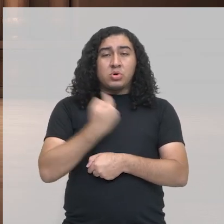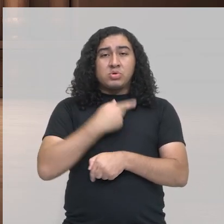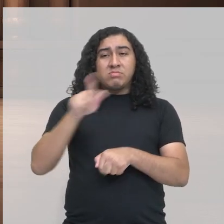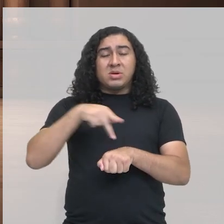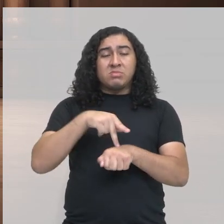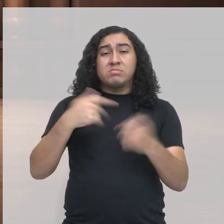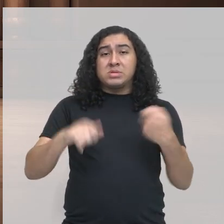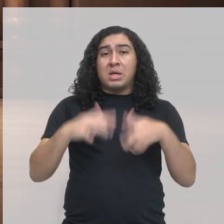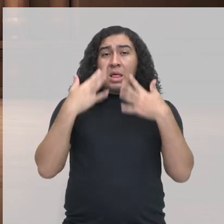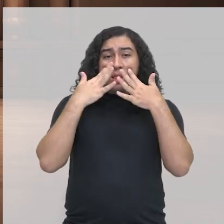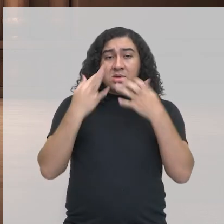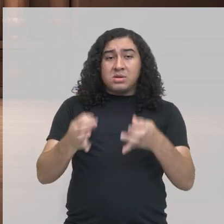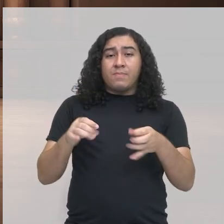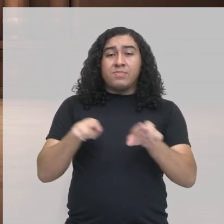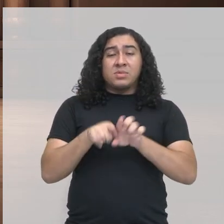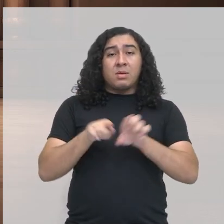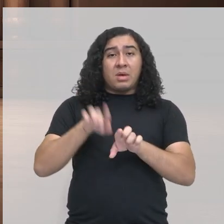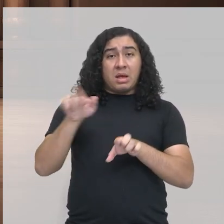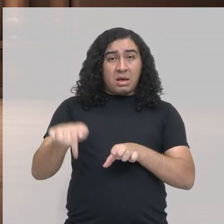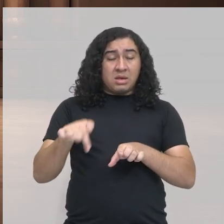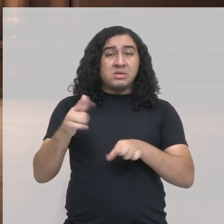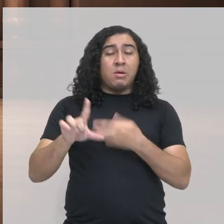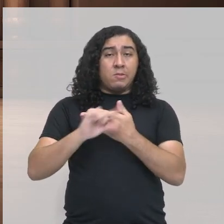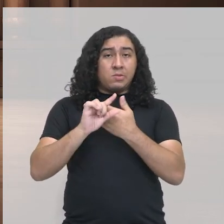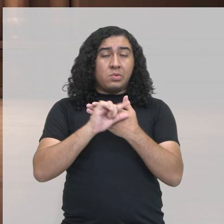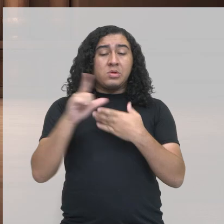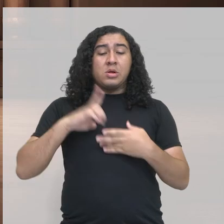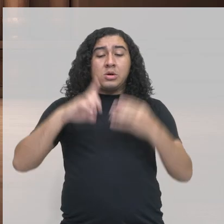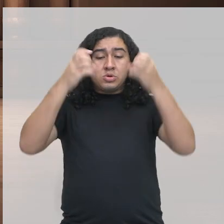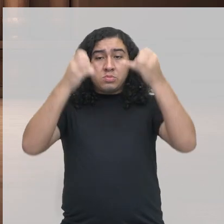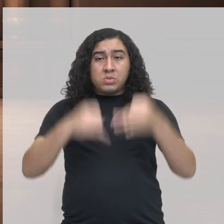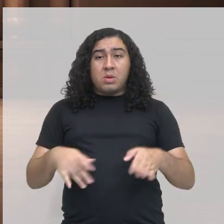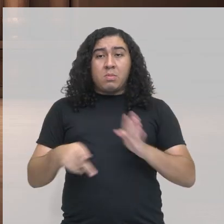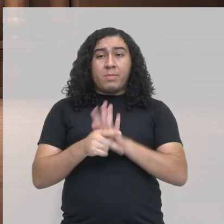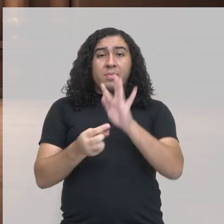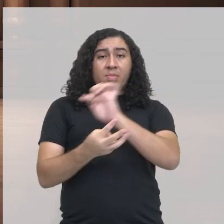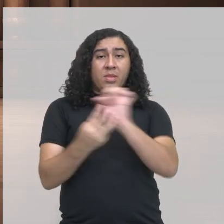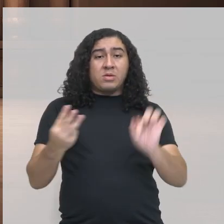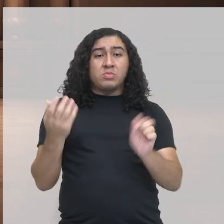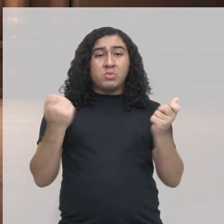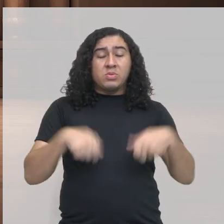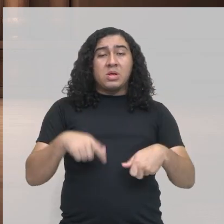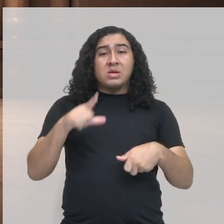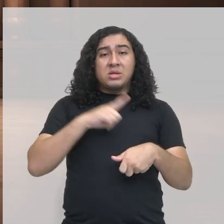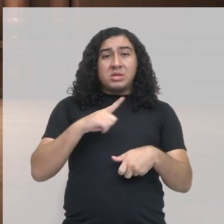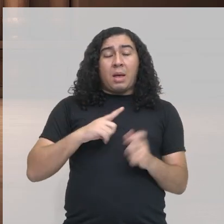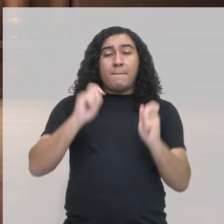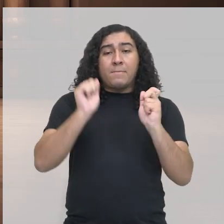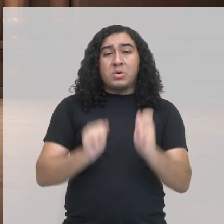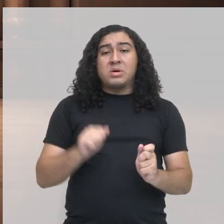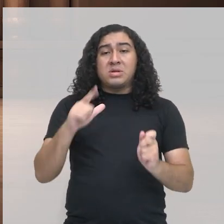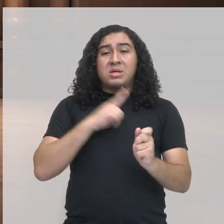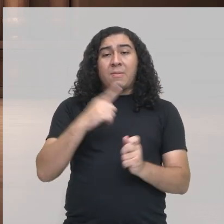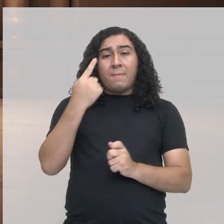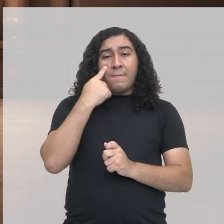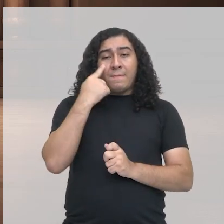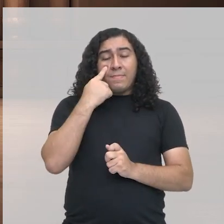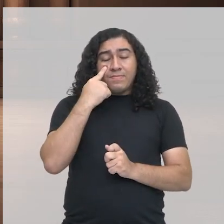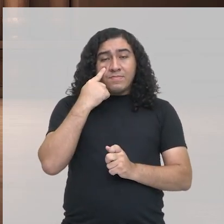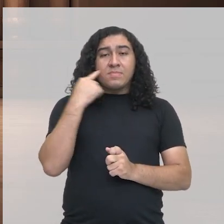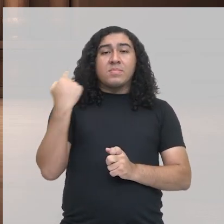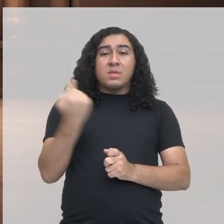ficar atento. E Norberto Bobbio, ele vem falar para nós sobre essas 3 formas de poder que vai chegar aqui